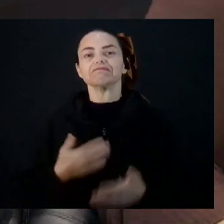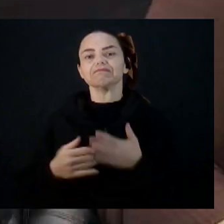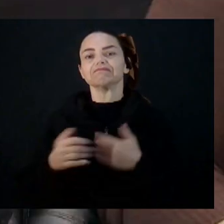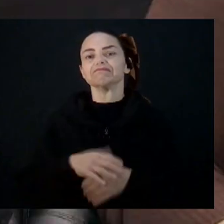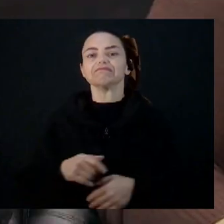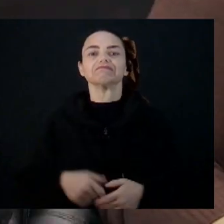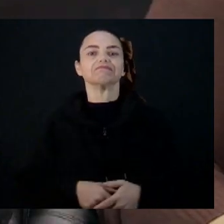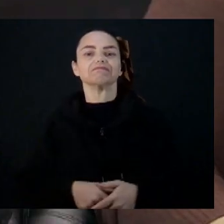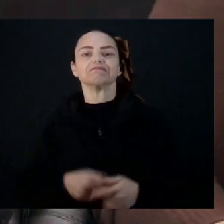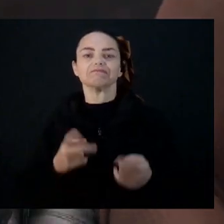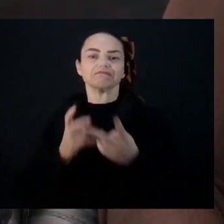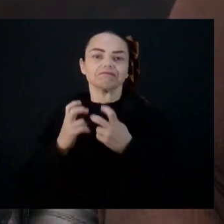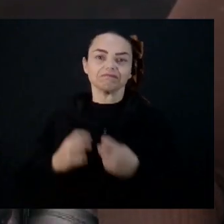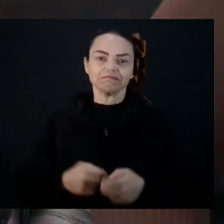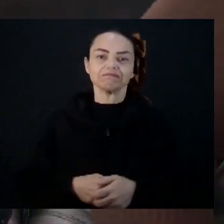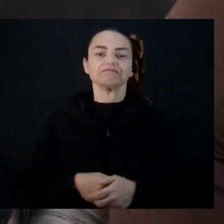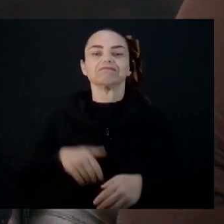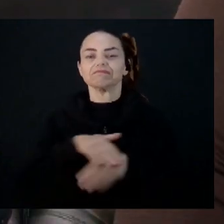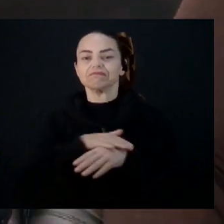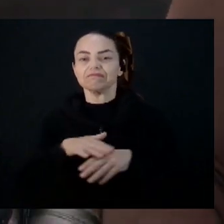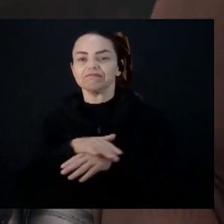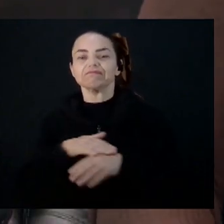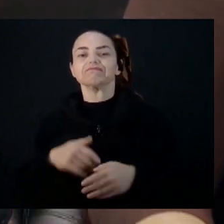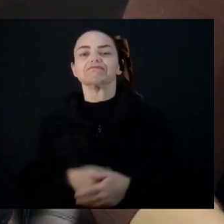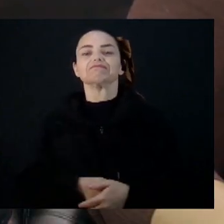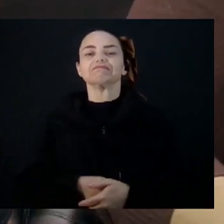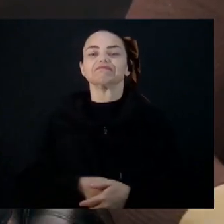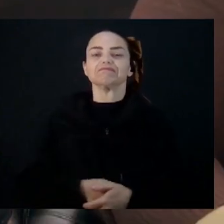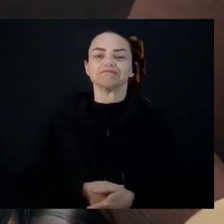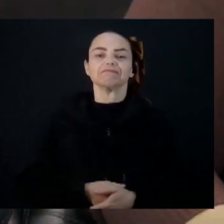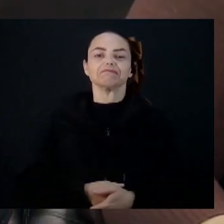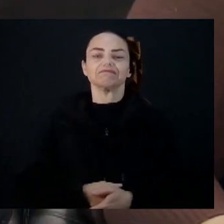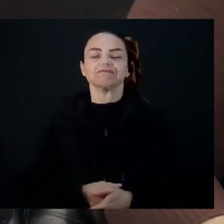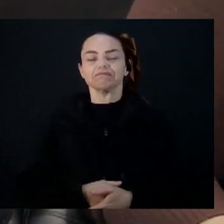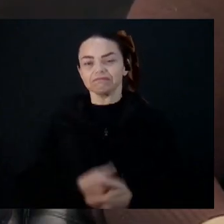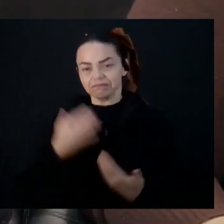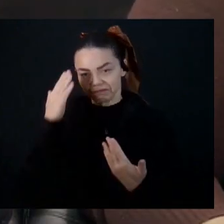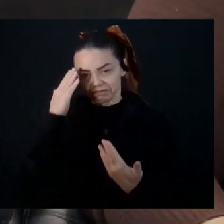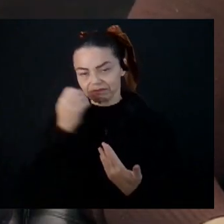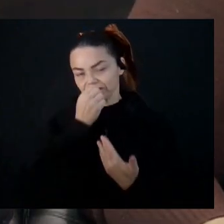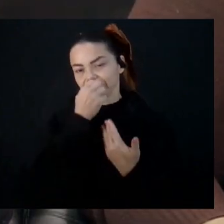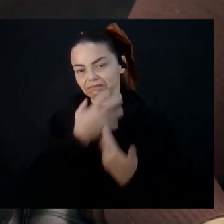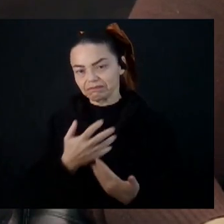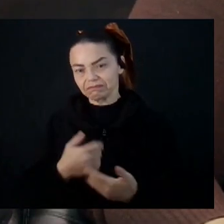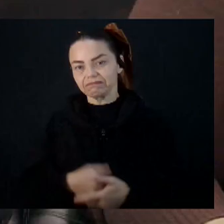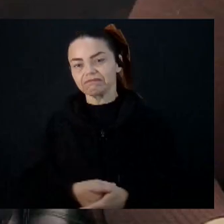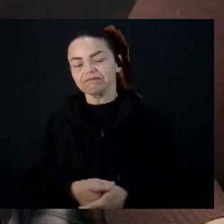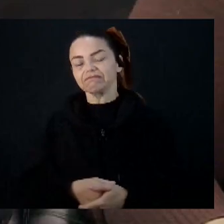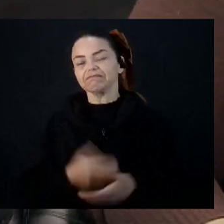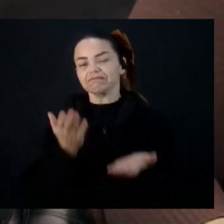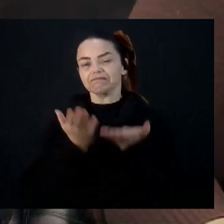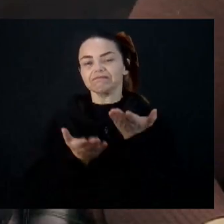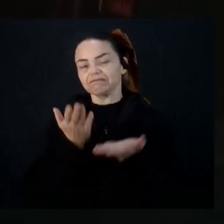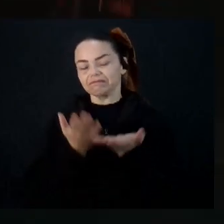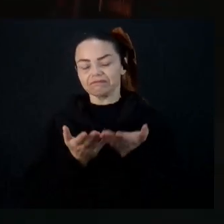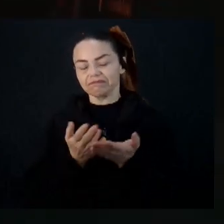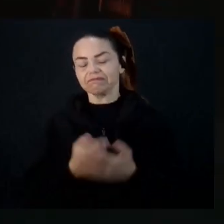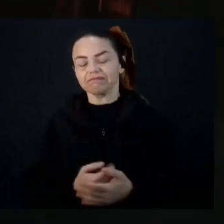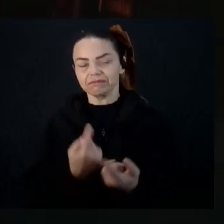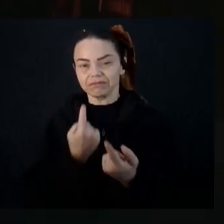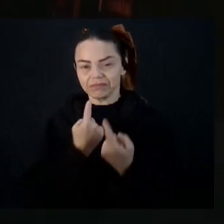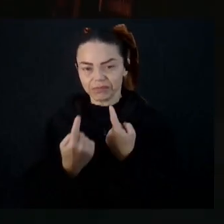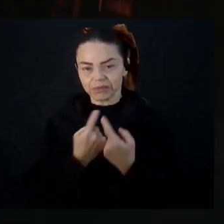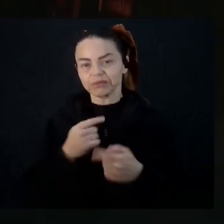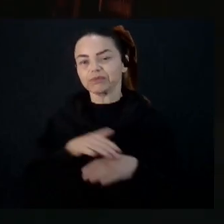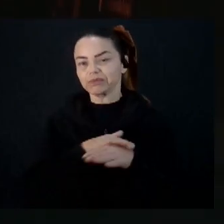ouvido, pode ser conversado, pode ser renegociado. Muito bem. Equilíbrio e diálogo, né,